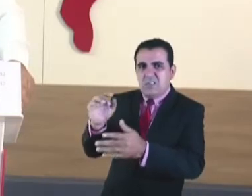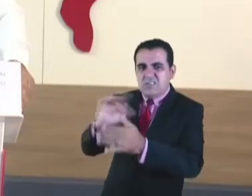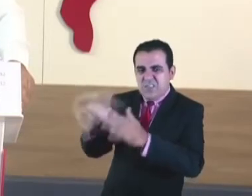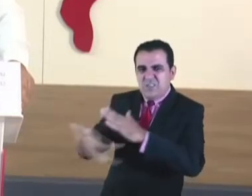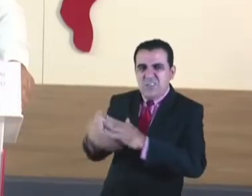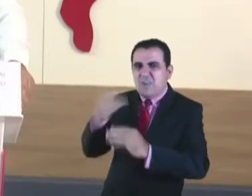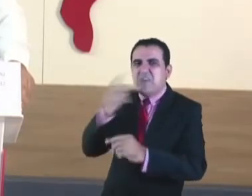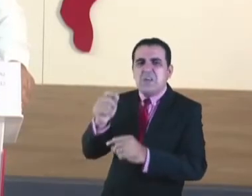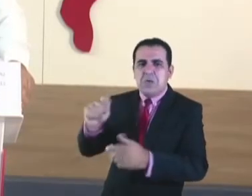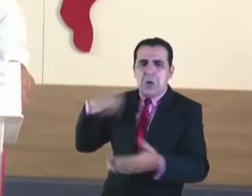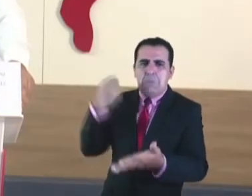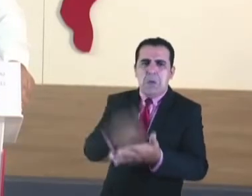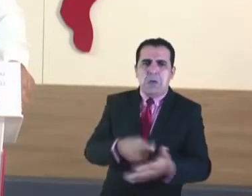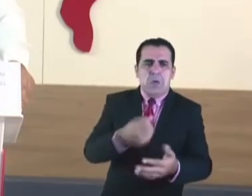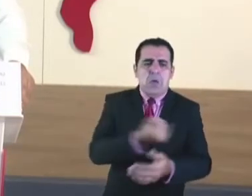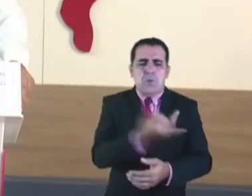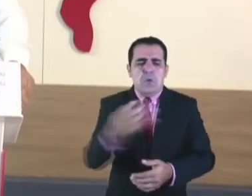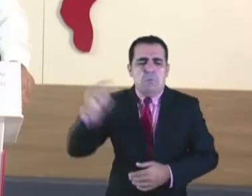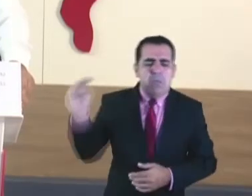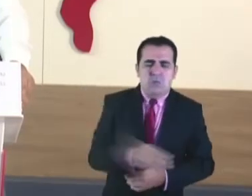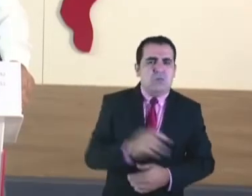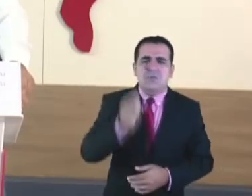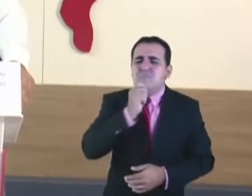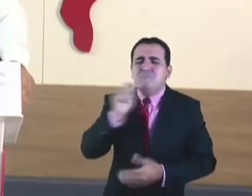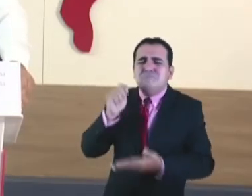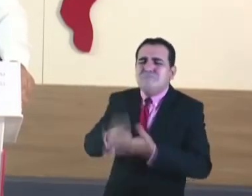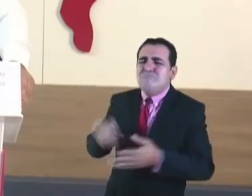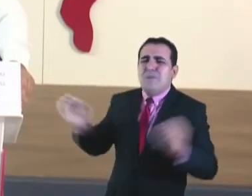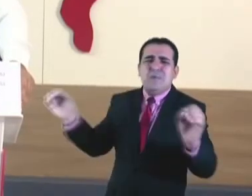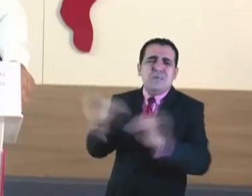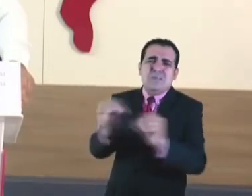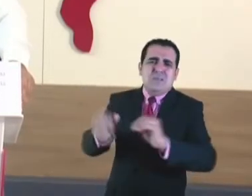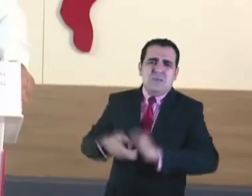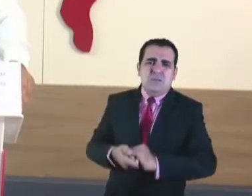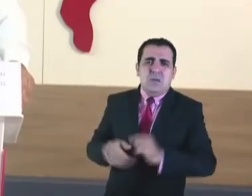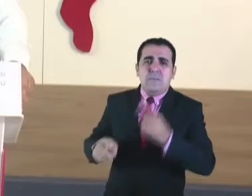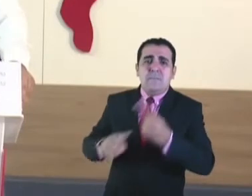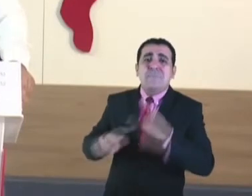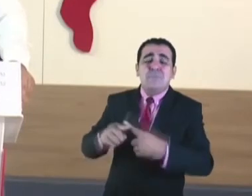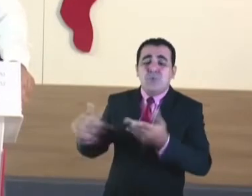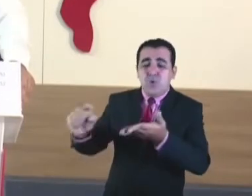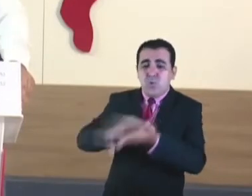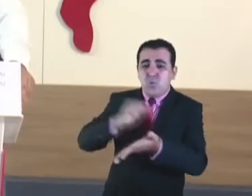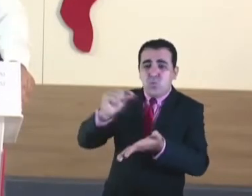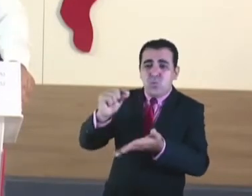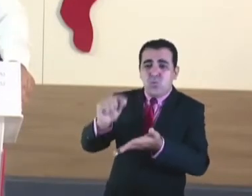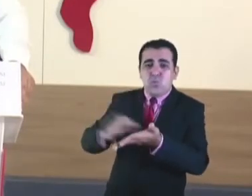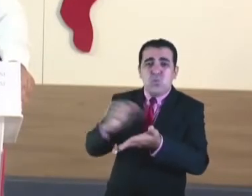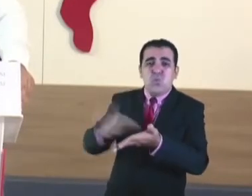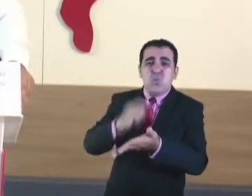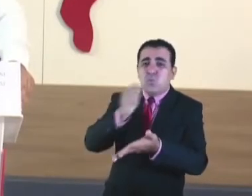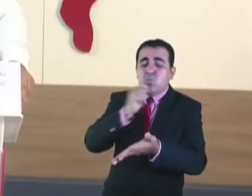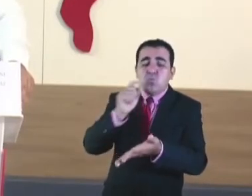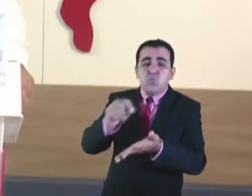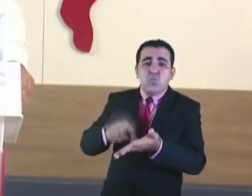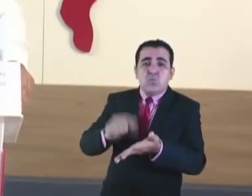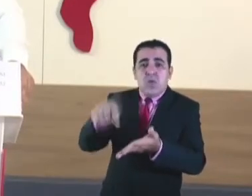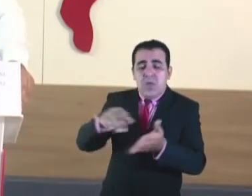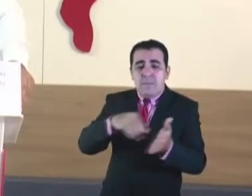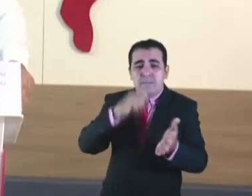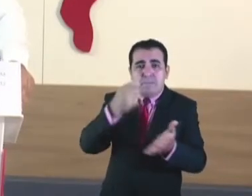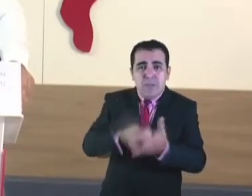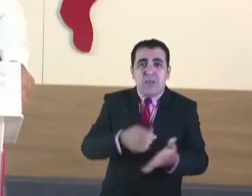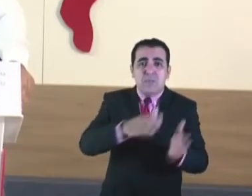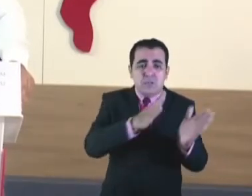Falaram que eu tinha pago já não sei quanto. Não paguei nada, porque o contrato prevê que o pagamento é